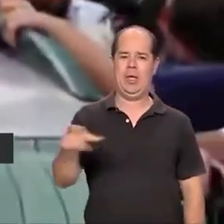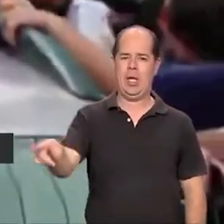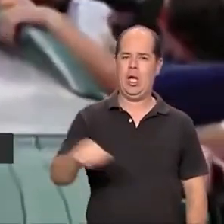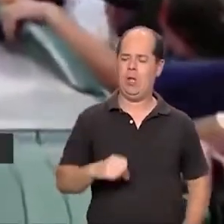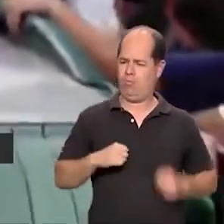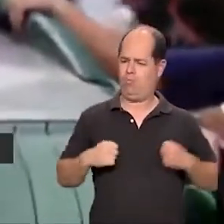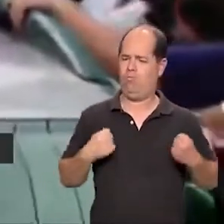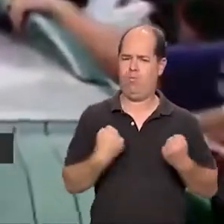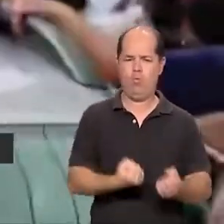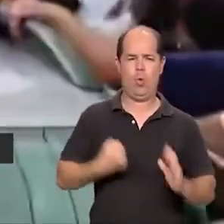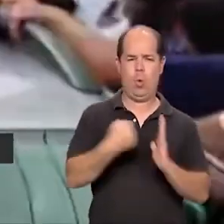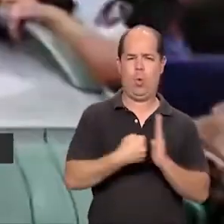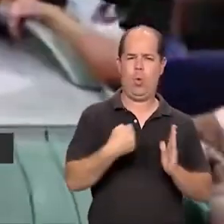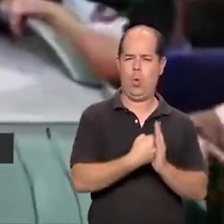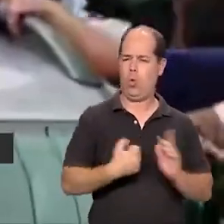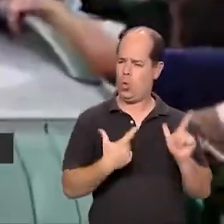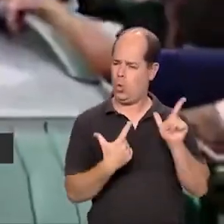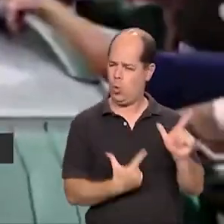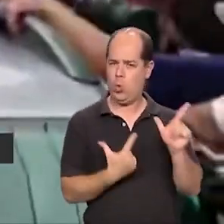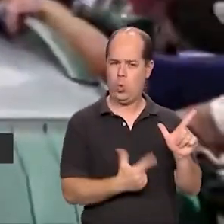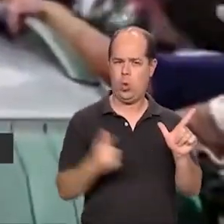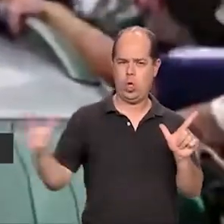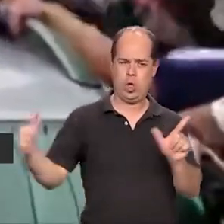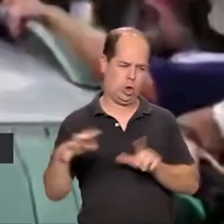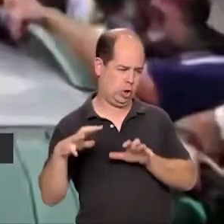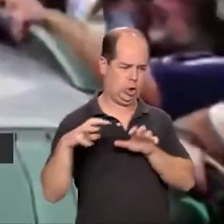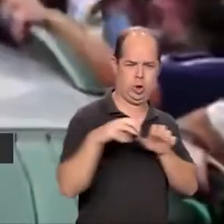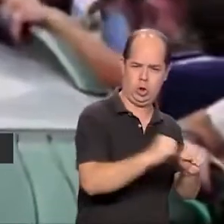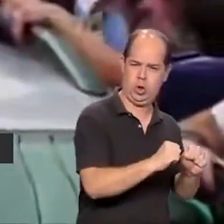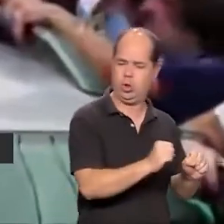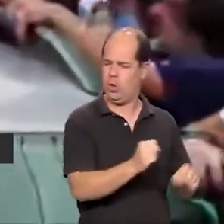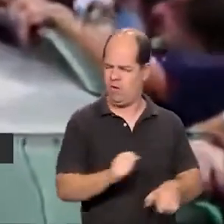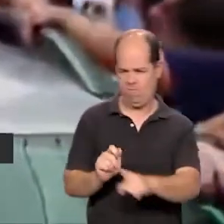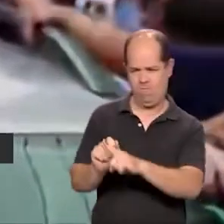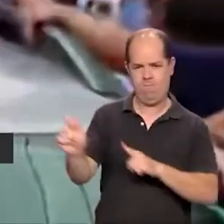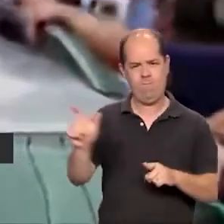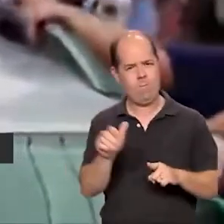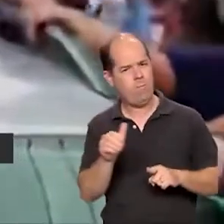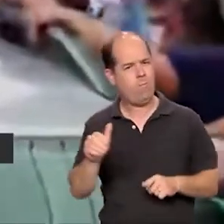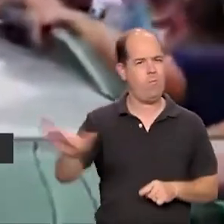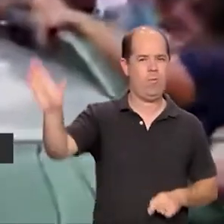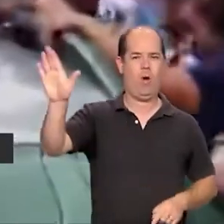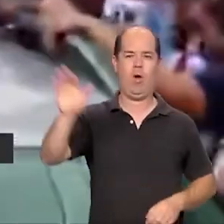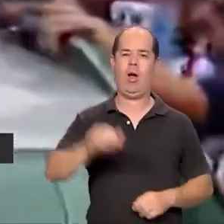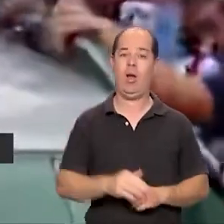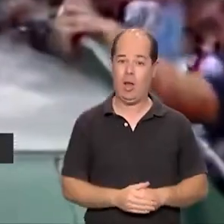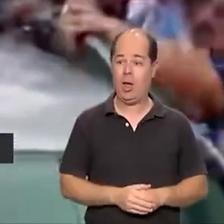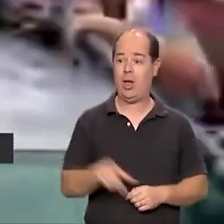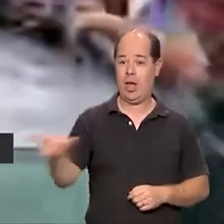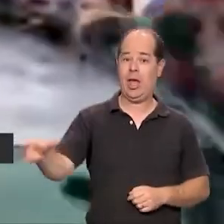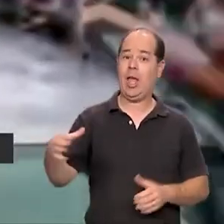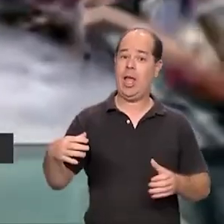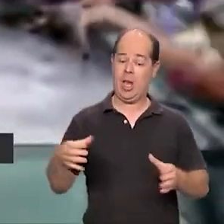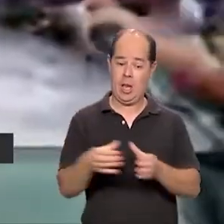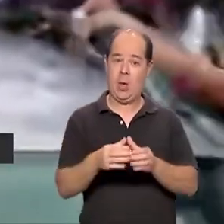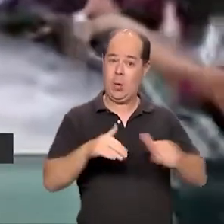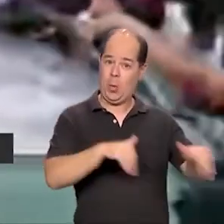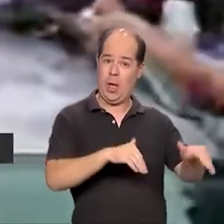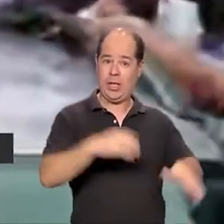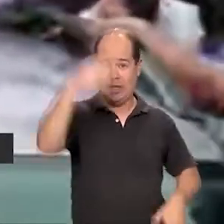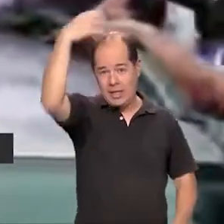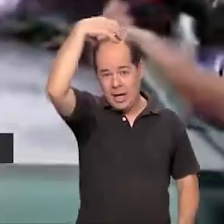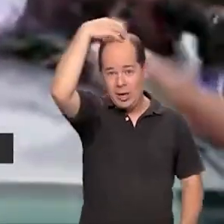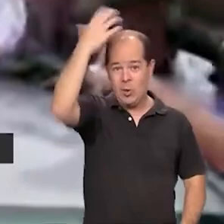armas contra o colonizador, travaram batalhas para expulsar definitivamente as tropas da coroa e,